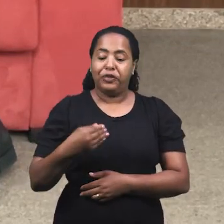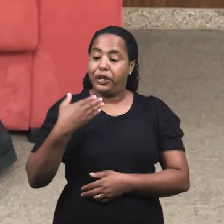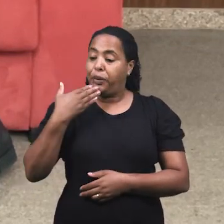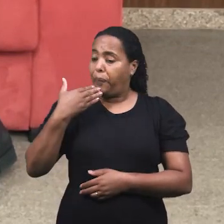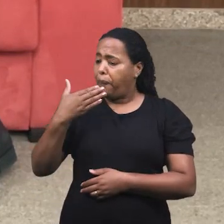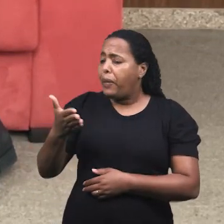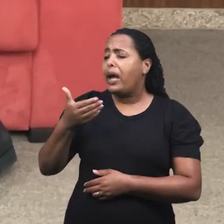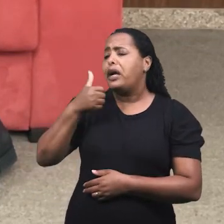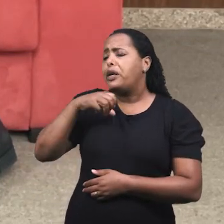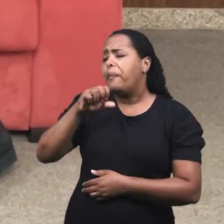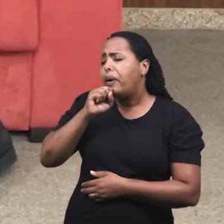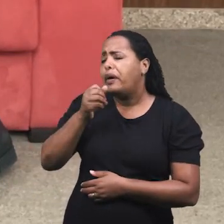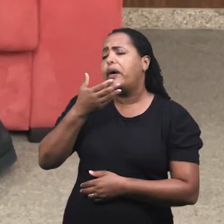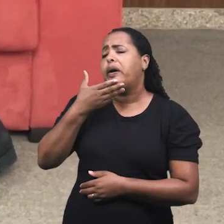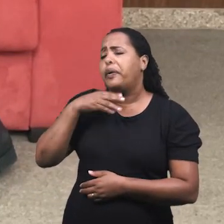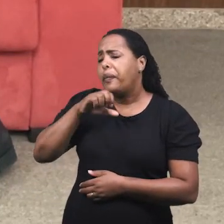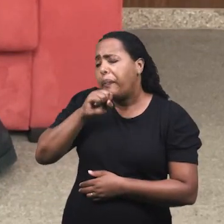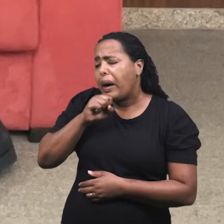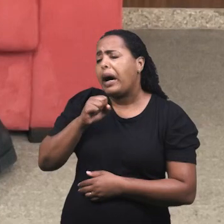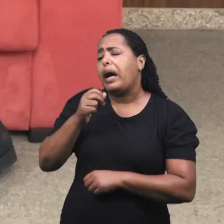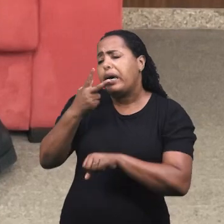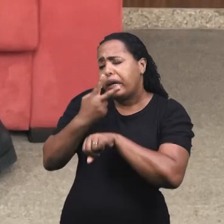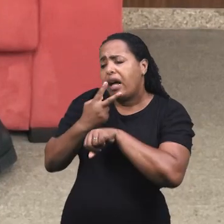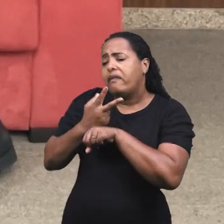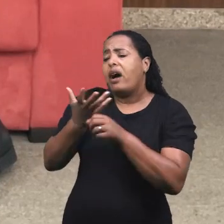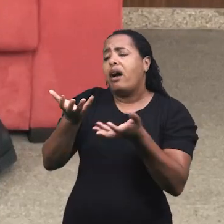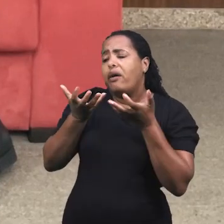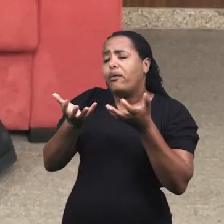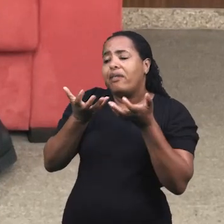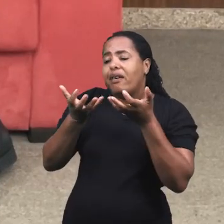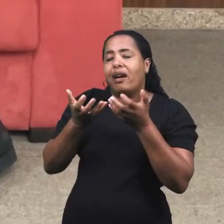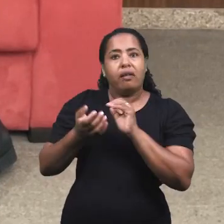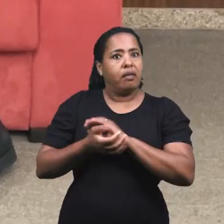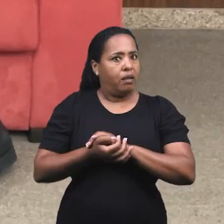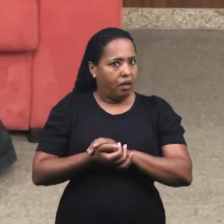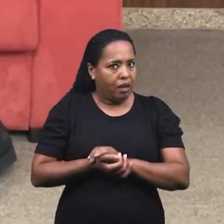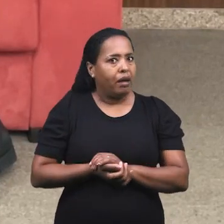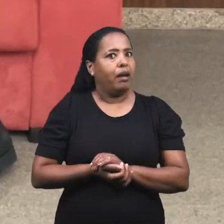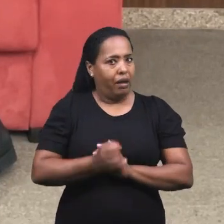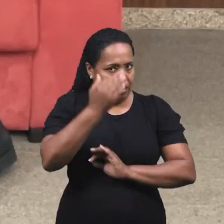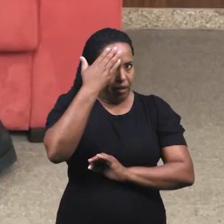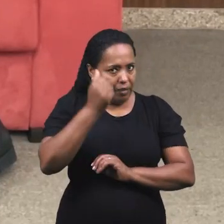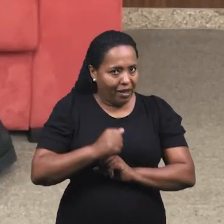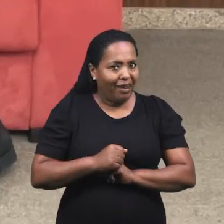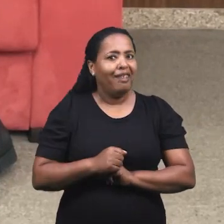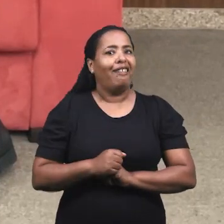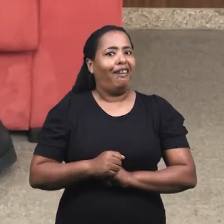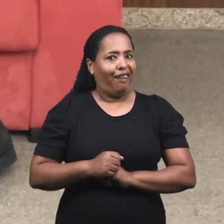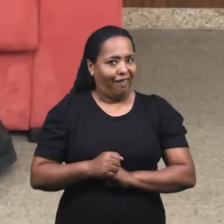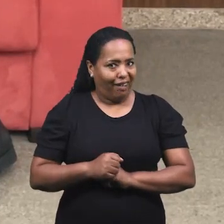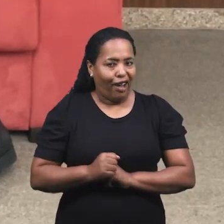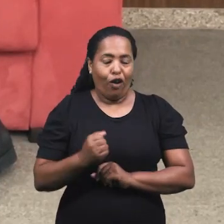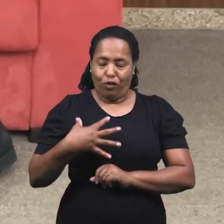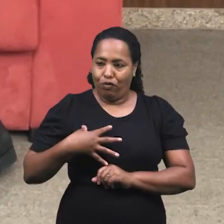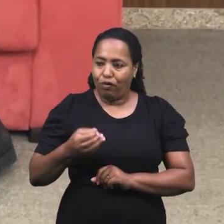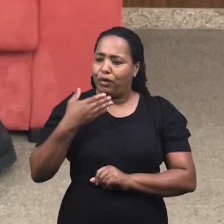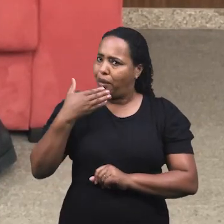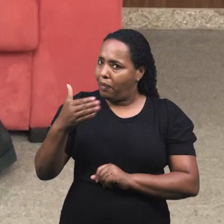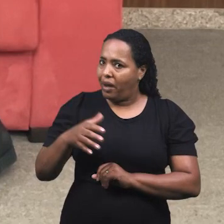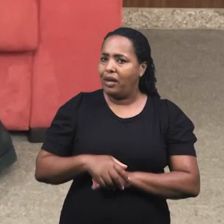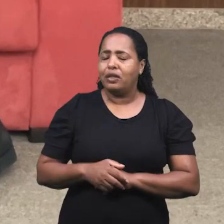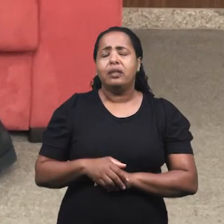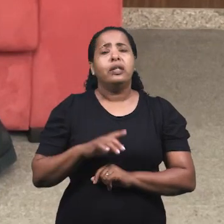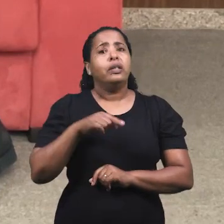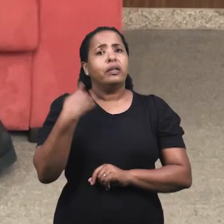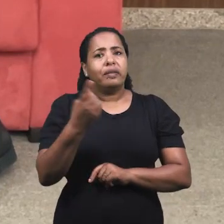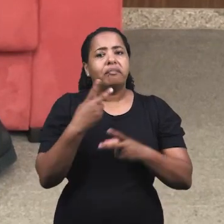estão pedindo aos pais para gravar. Você sabia disso? Os filhos estão pedindo aos pais para gravar as suas participações. E nós